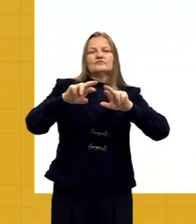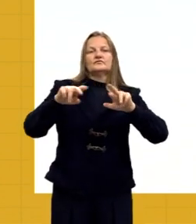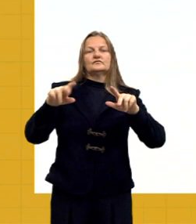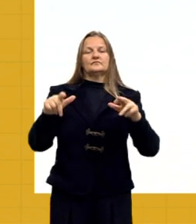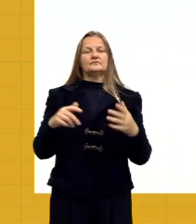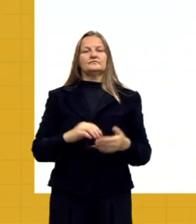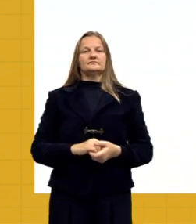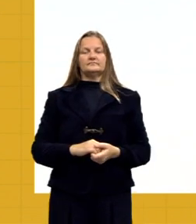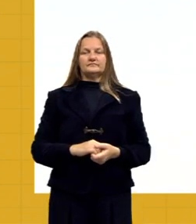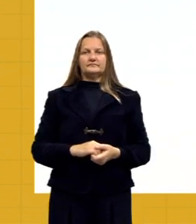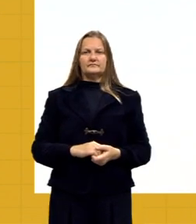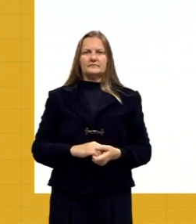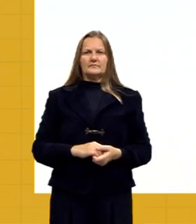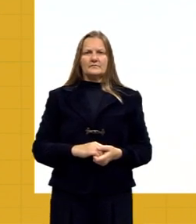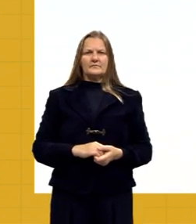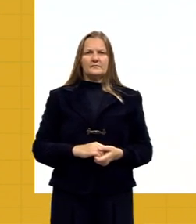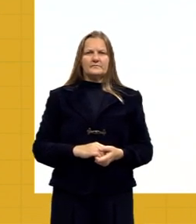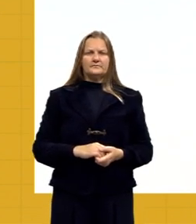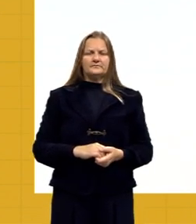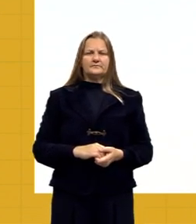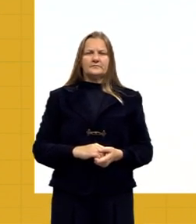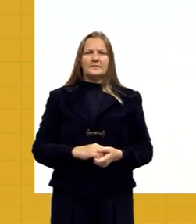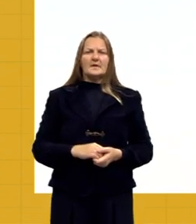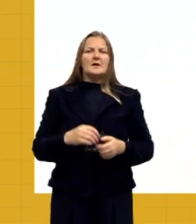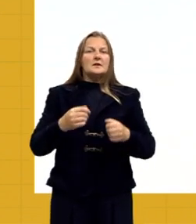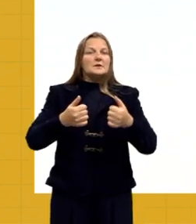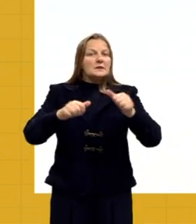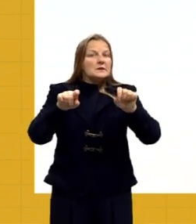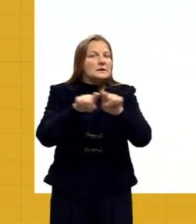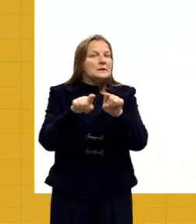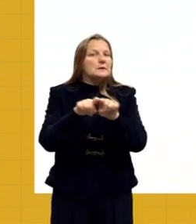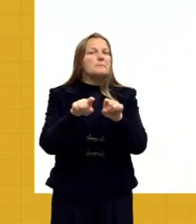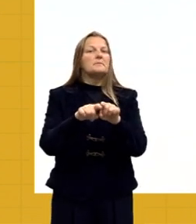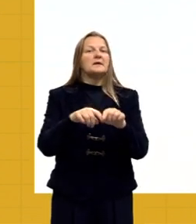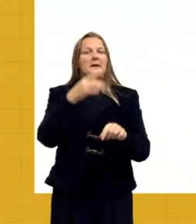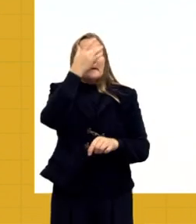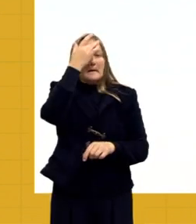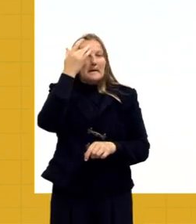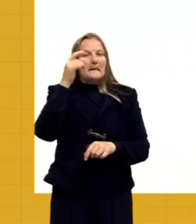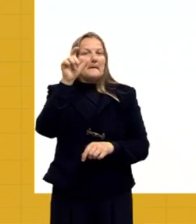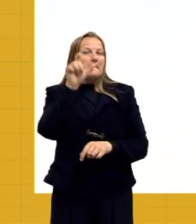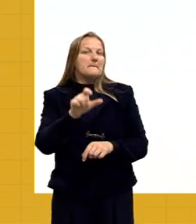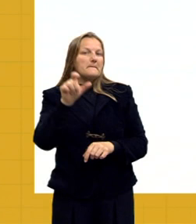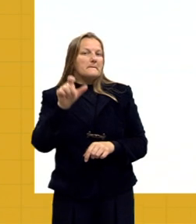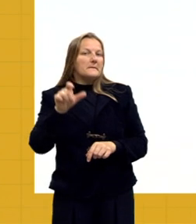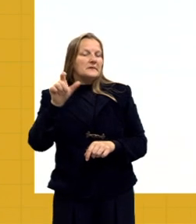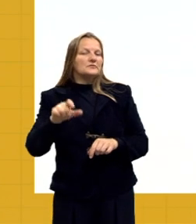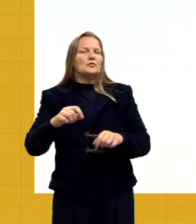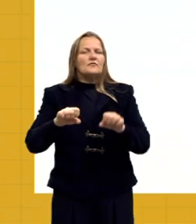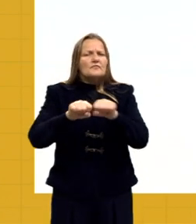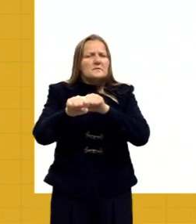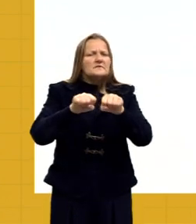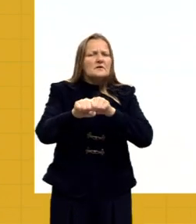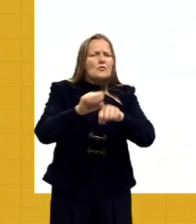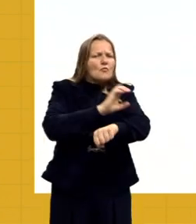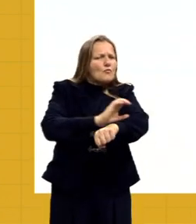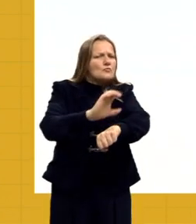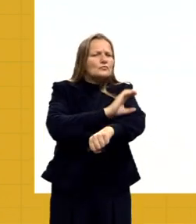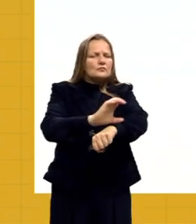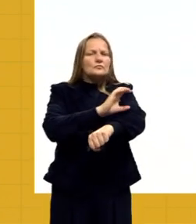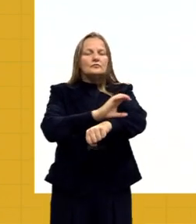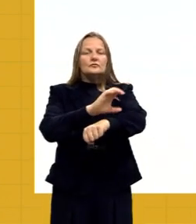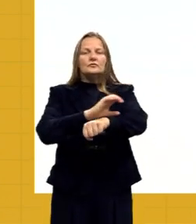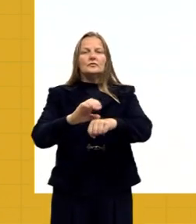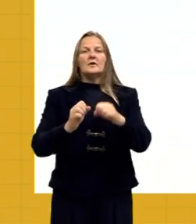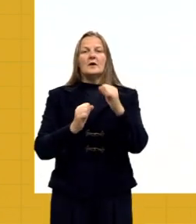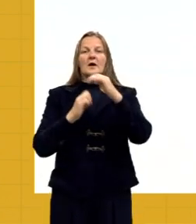uma melhor uma melhor qualificação né desses dos seus empregados né E aí então